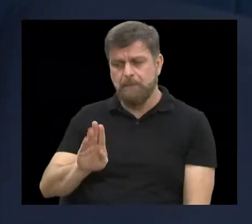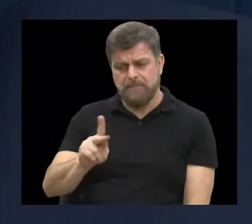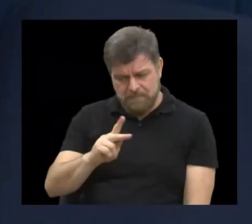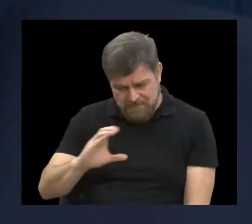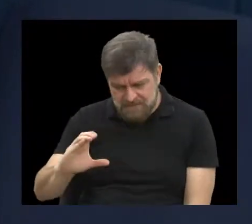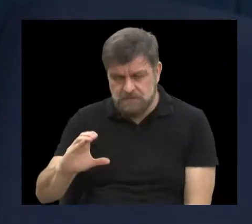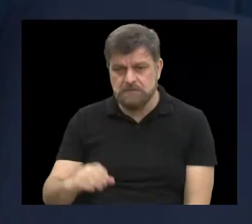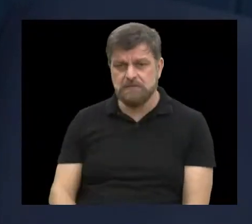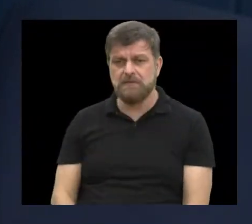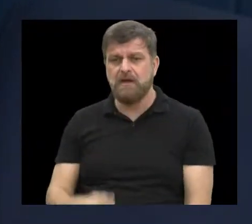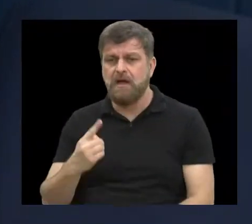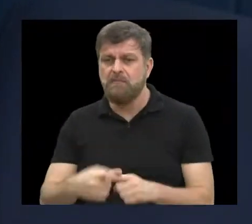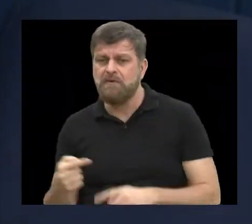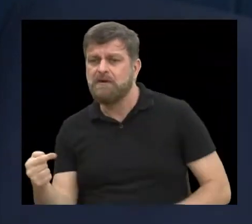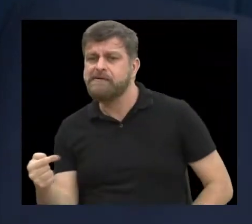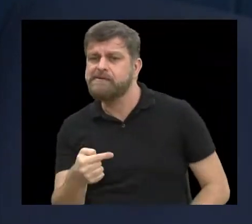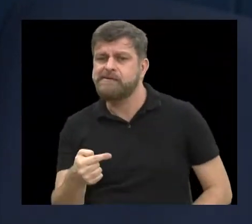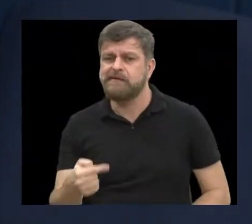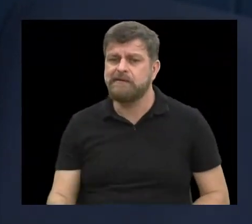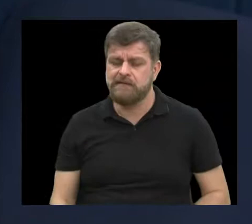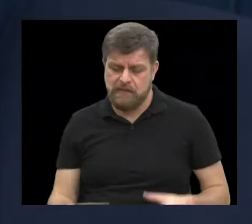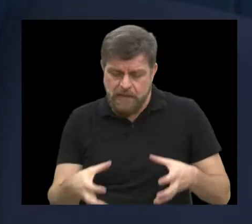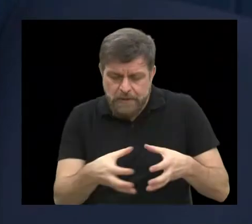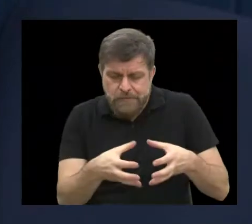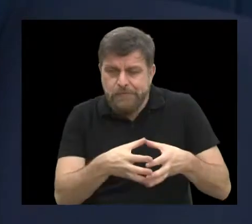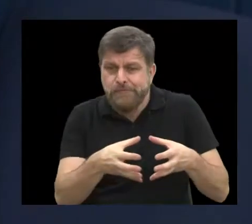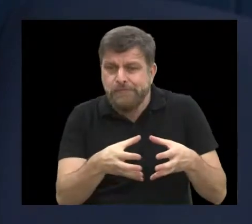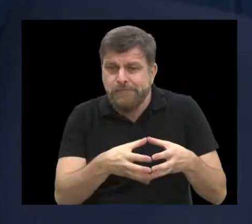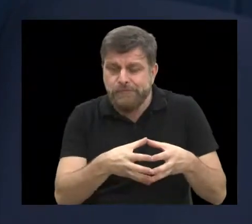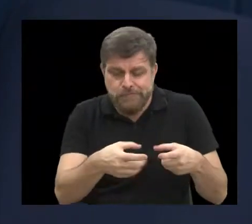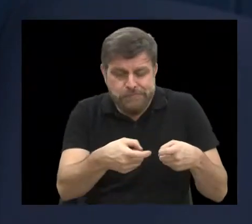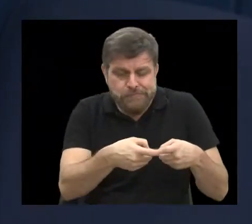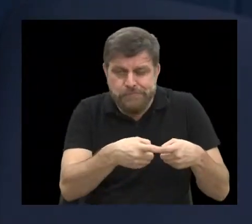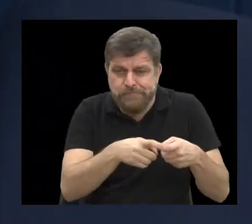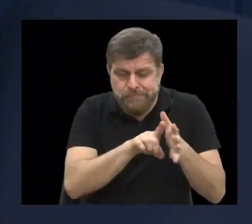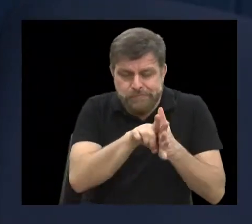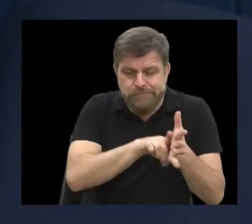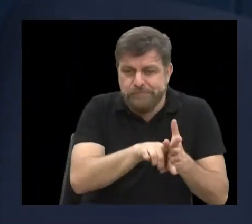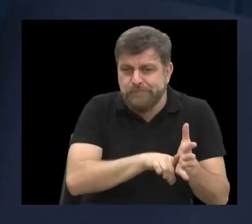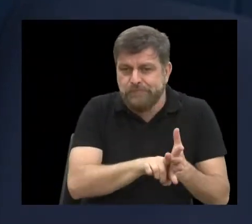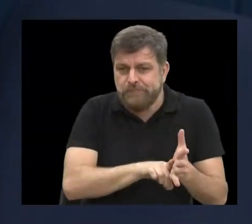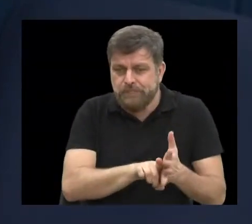benefício, por que a comissão, né, ele vem